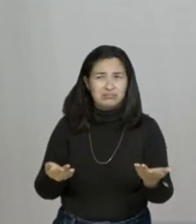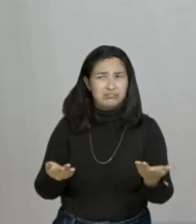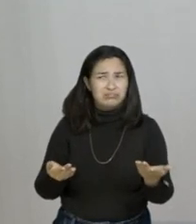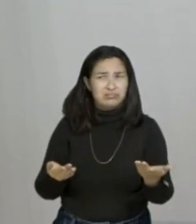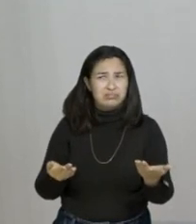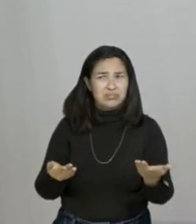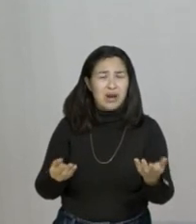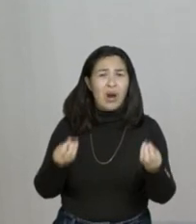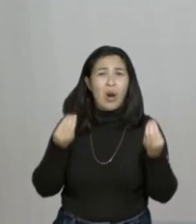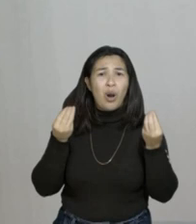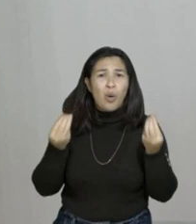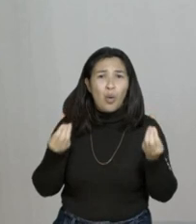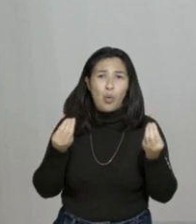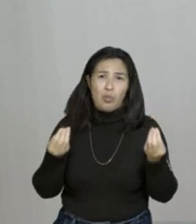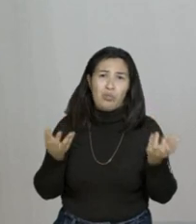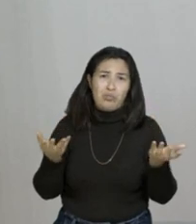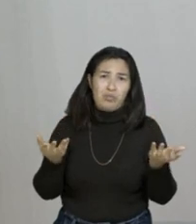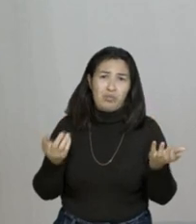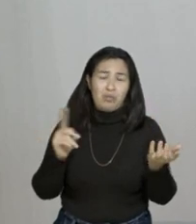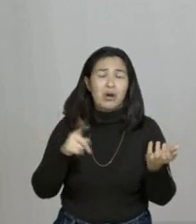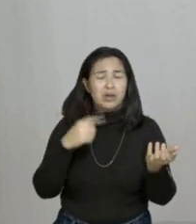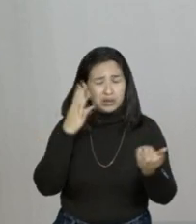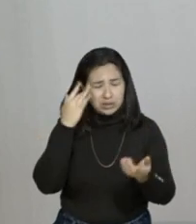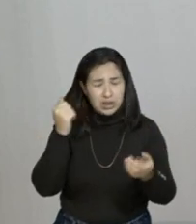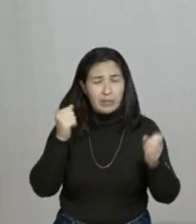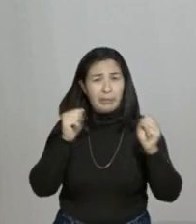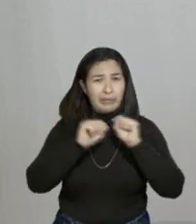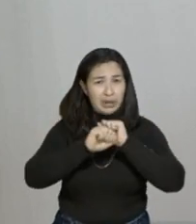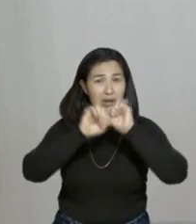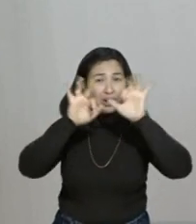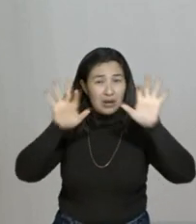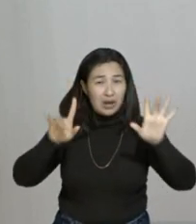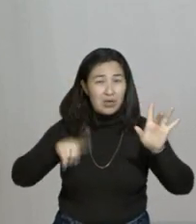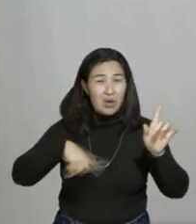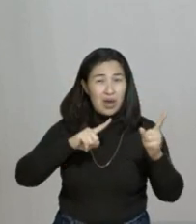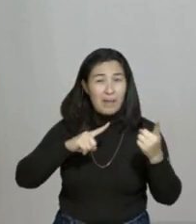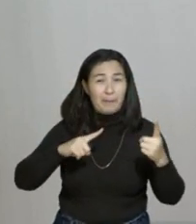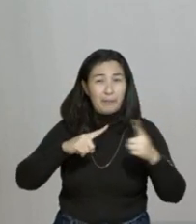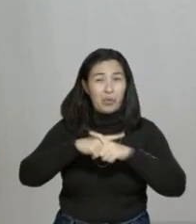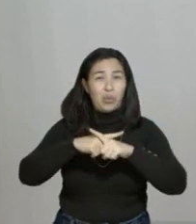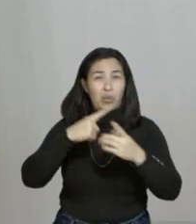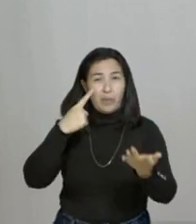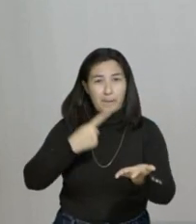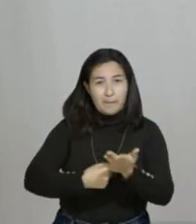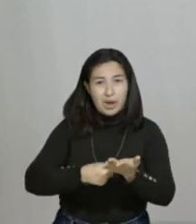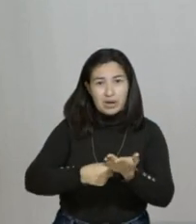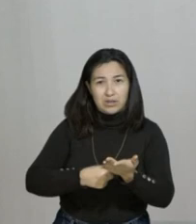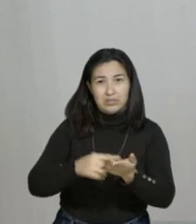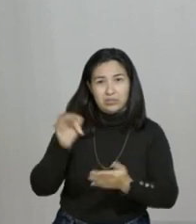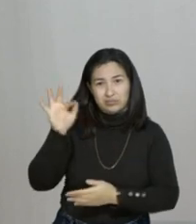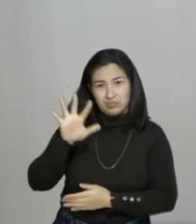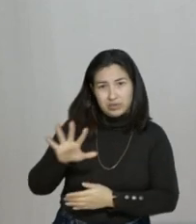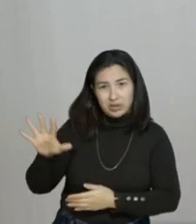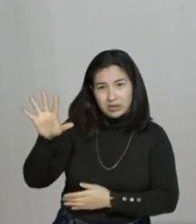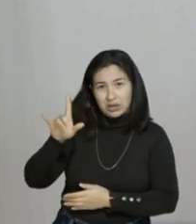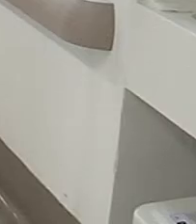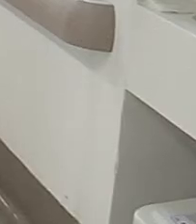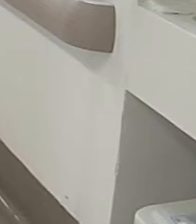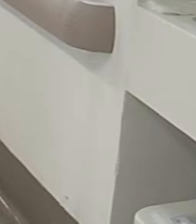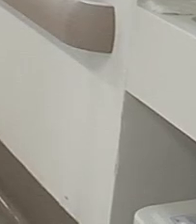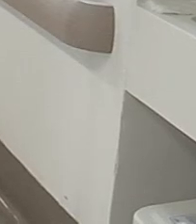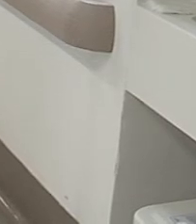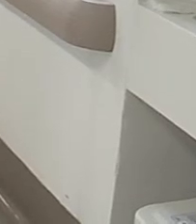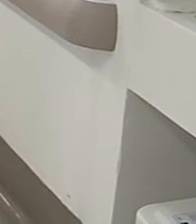absurdamente Clara a distorção do pacto federativo que ainda persiste nos mesmos moldes